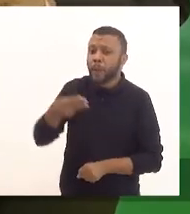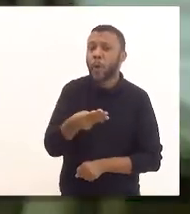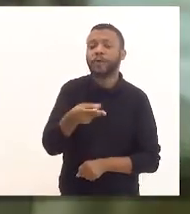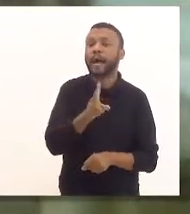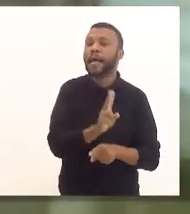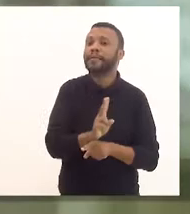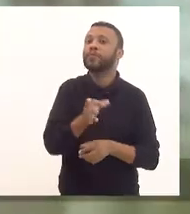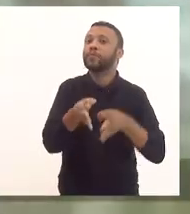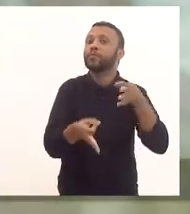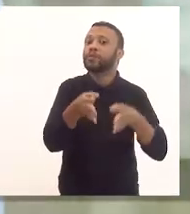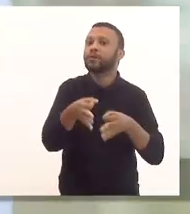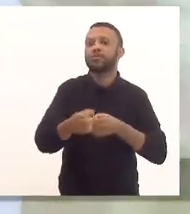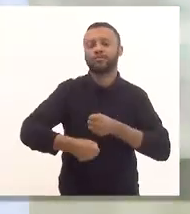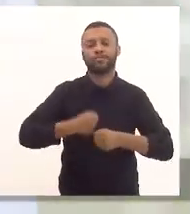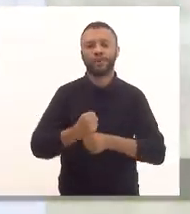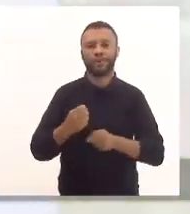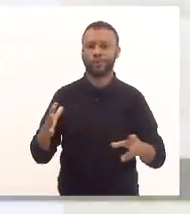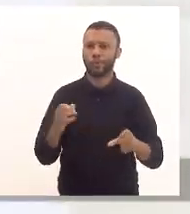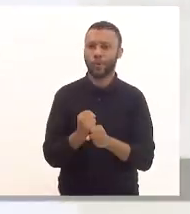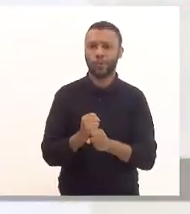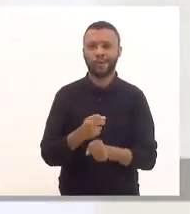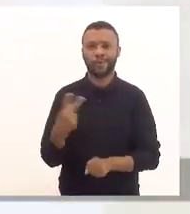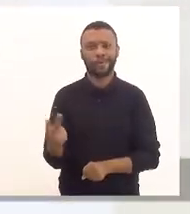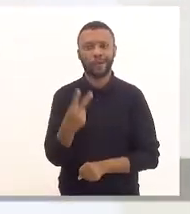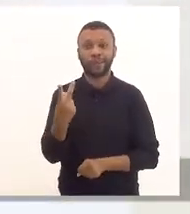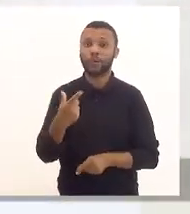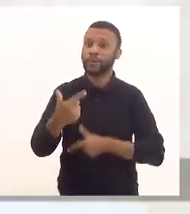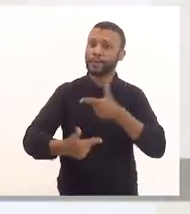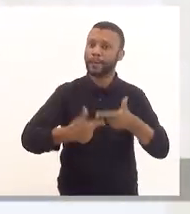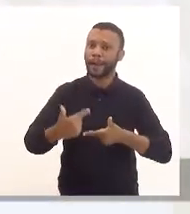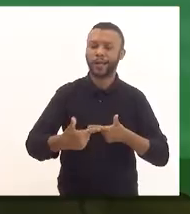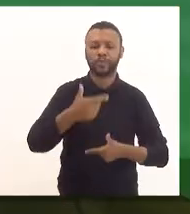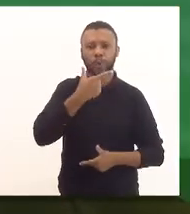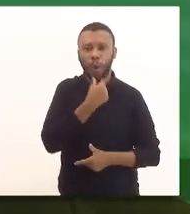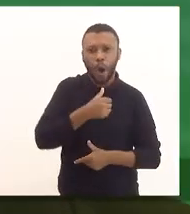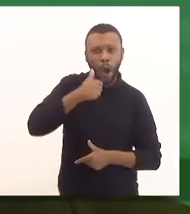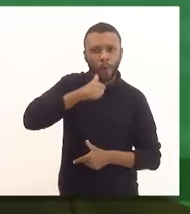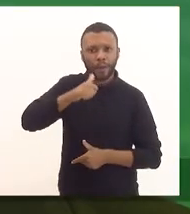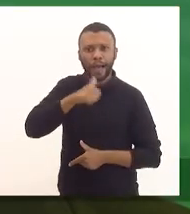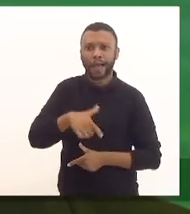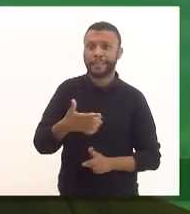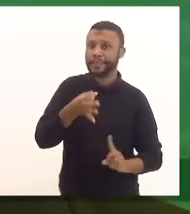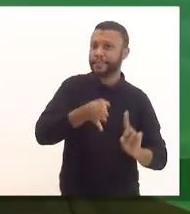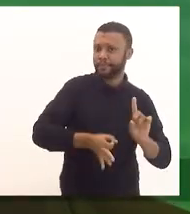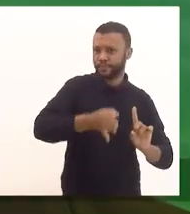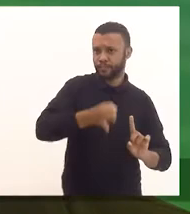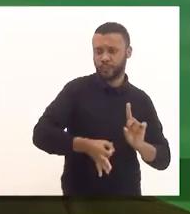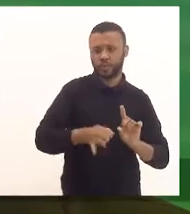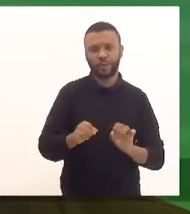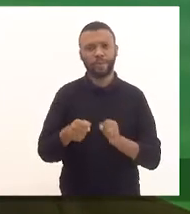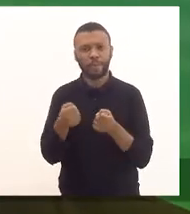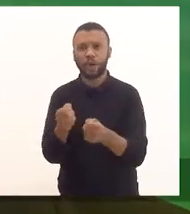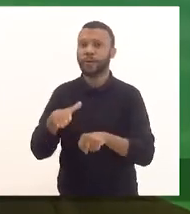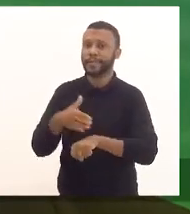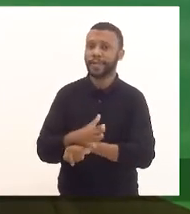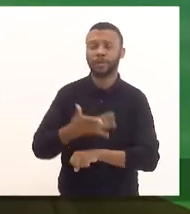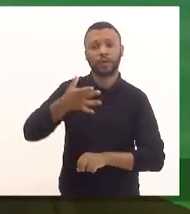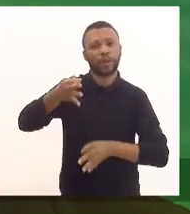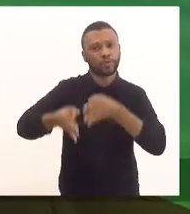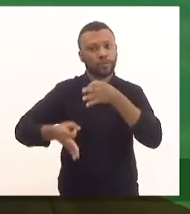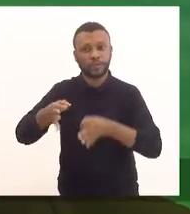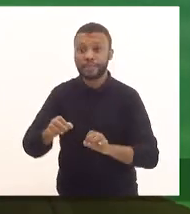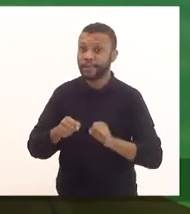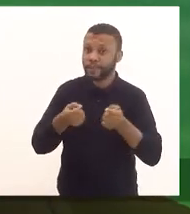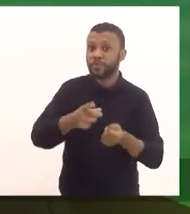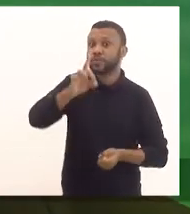por ano valorize o trabalho de defensoras e defensores públicos e sua resposta o acesso à justiça EA defesa de